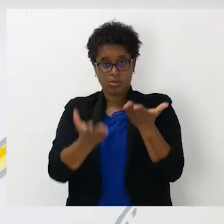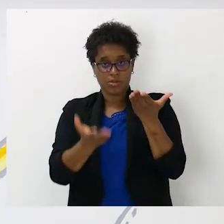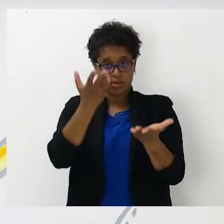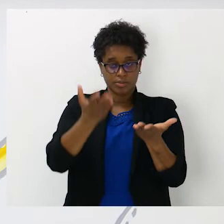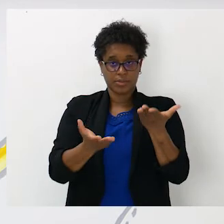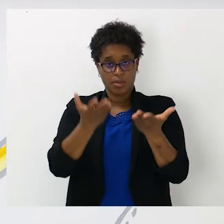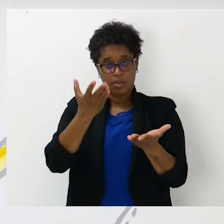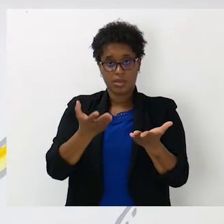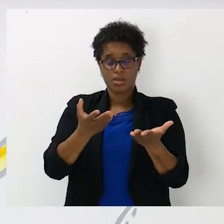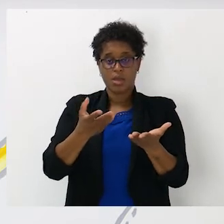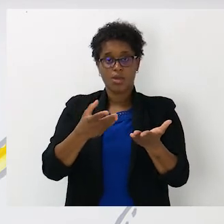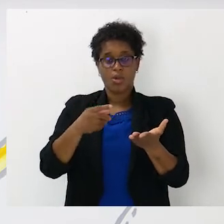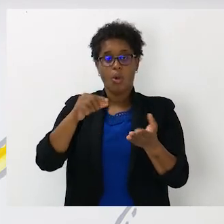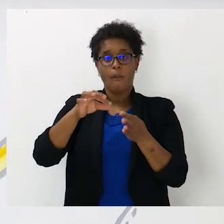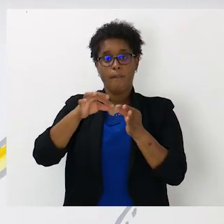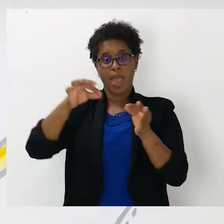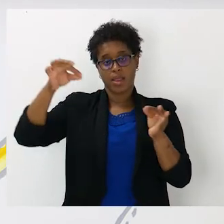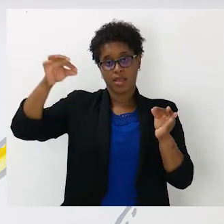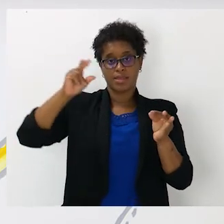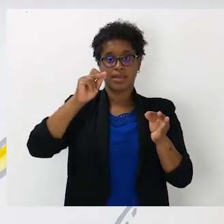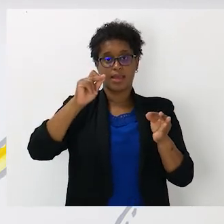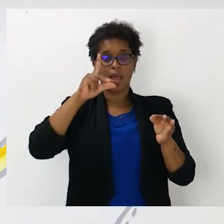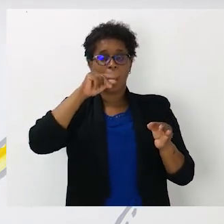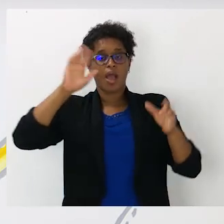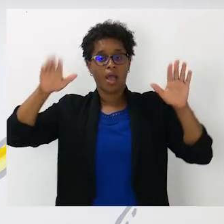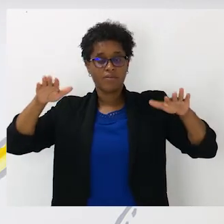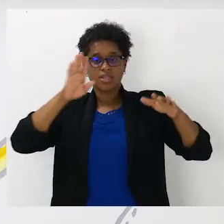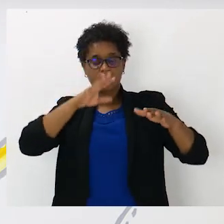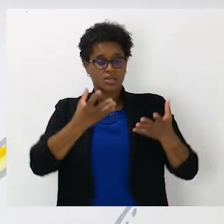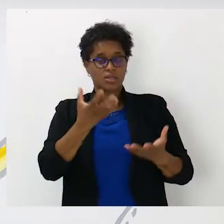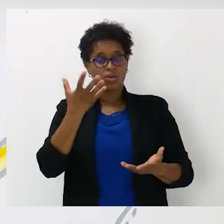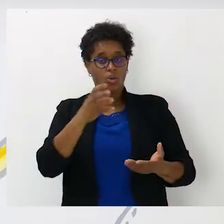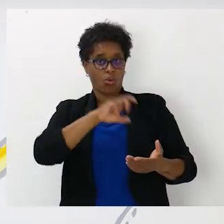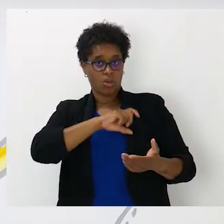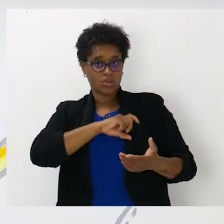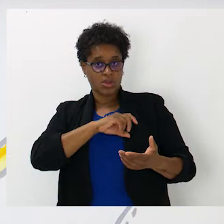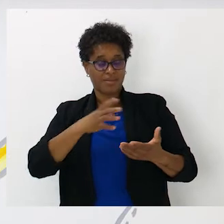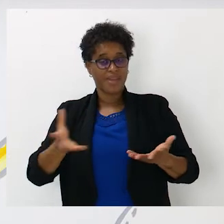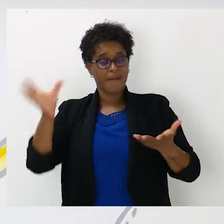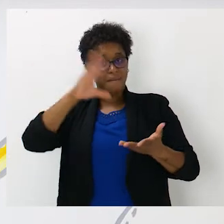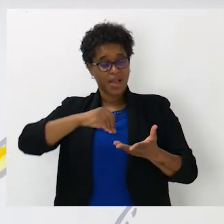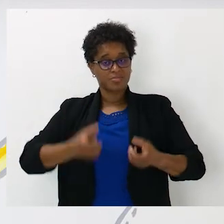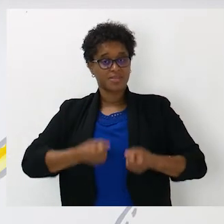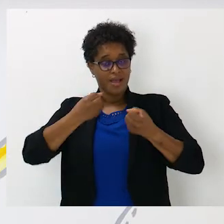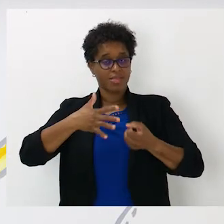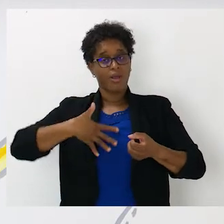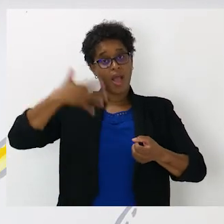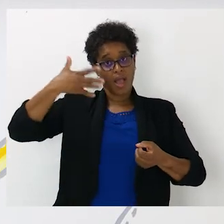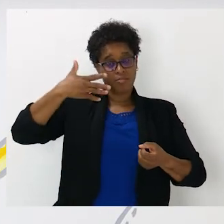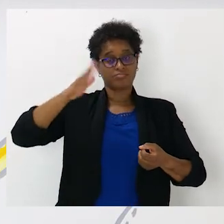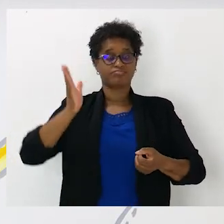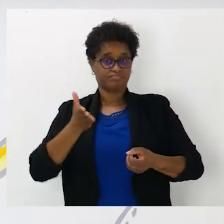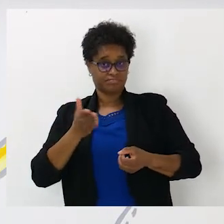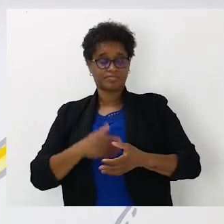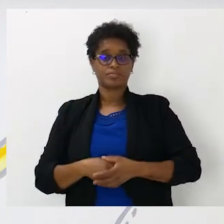de avestruz. Se o coração for mais pesado, a alma é condenada,